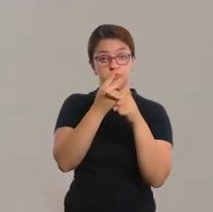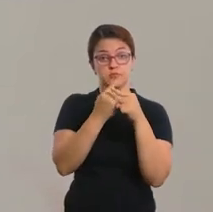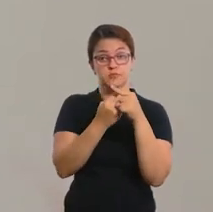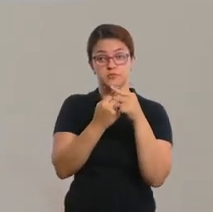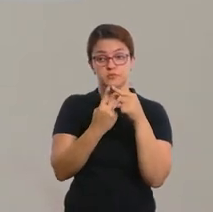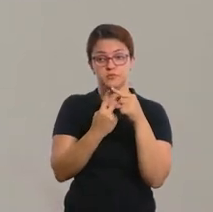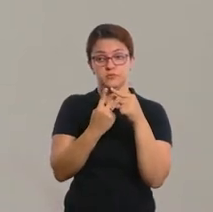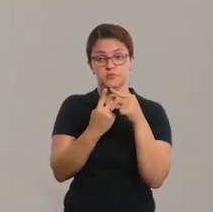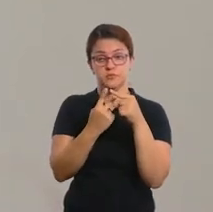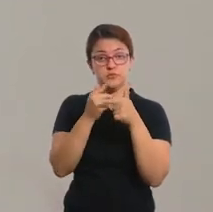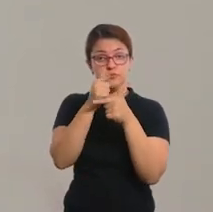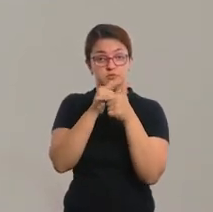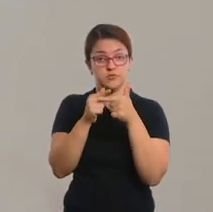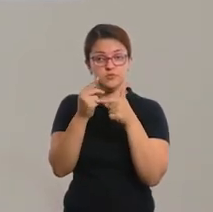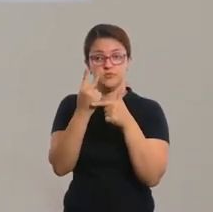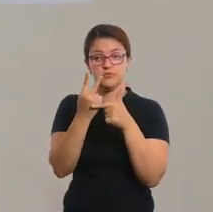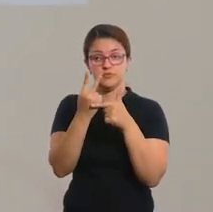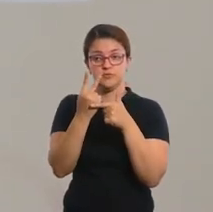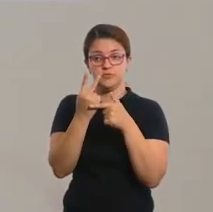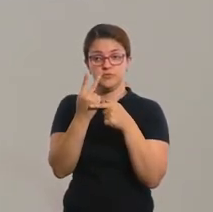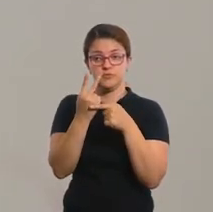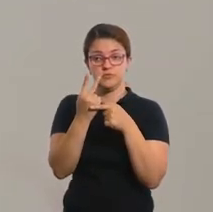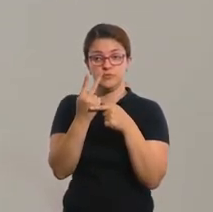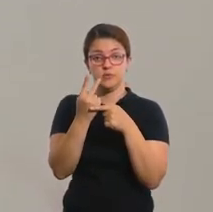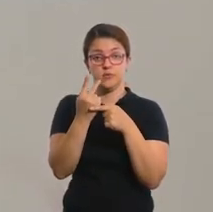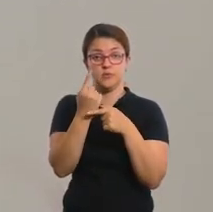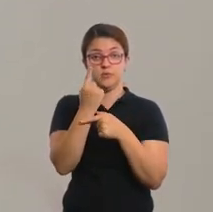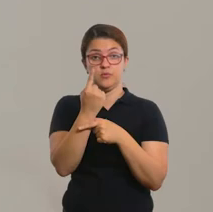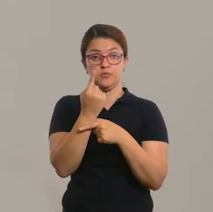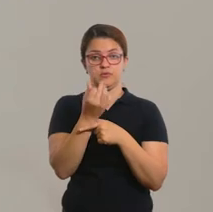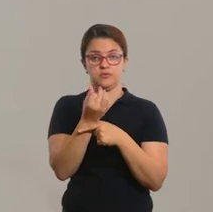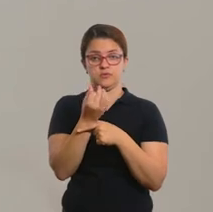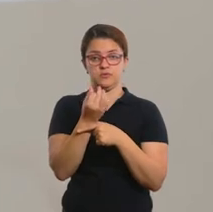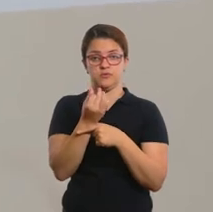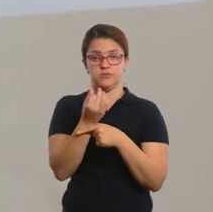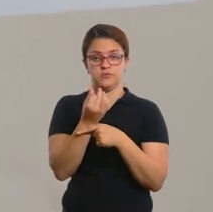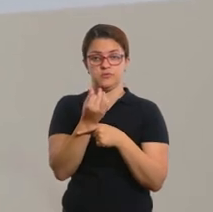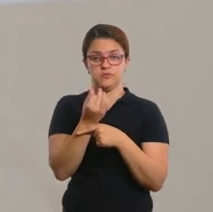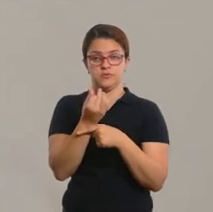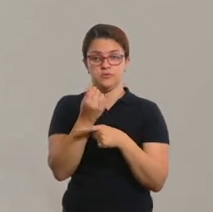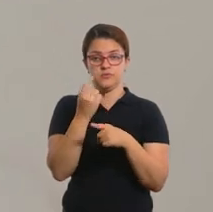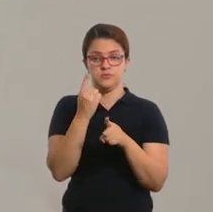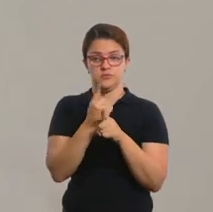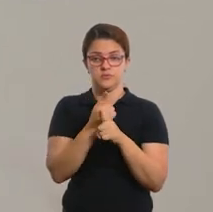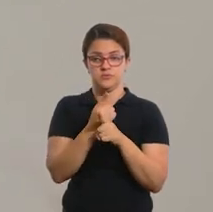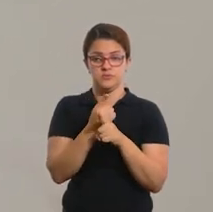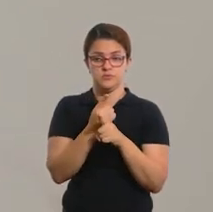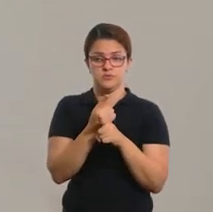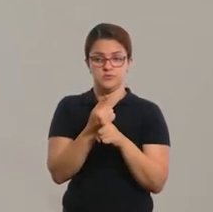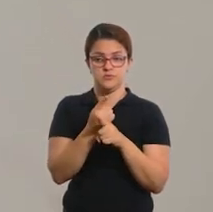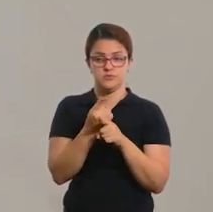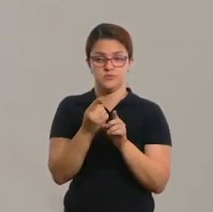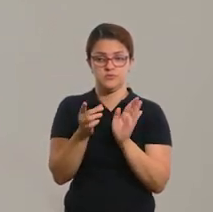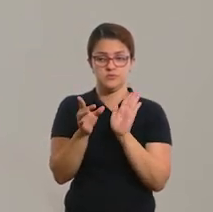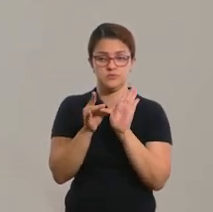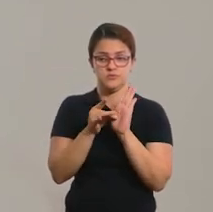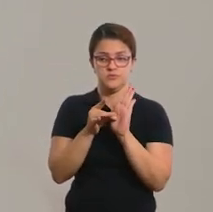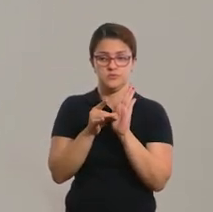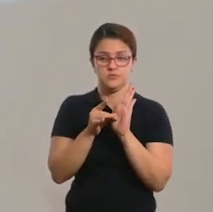vamos dividir por 2. Então, nós vamos ter 1 sexto. E aí, vocês vão colocar aqui na base